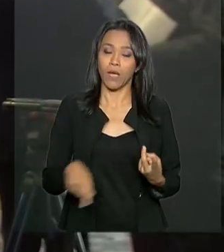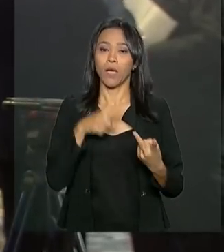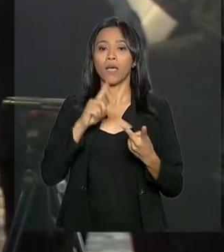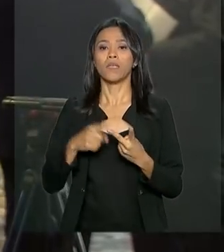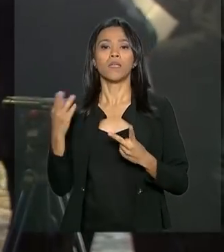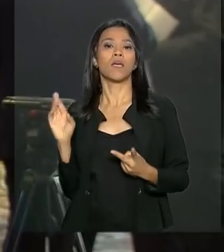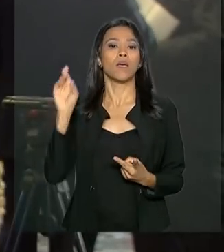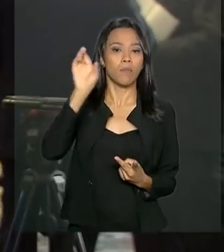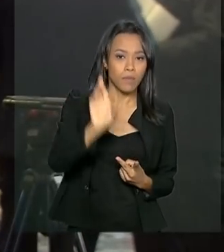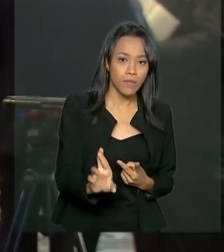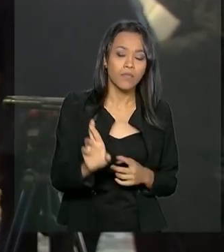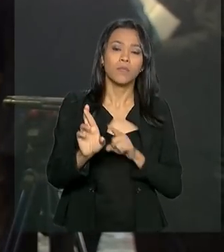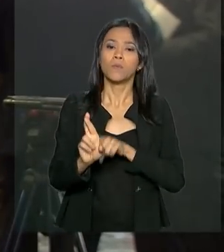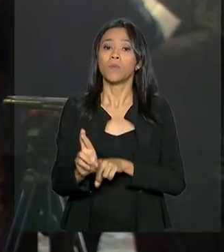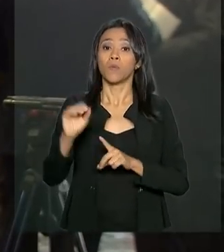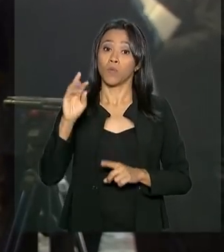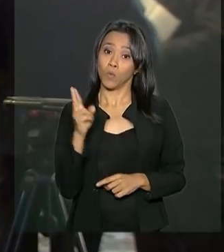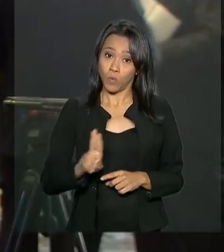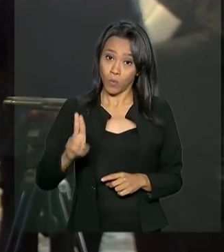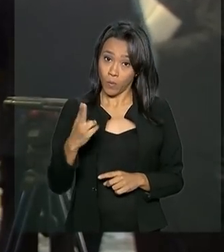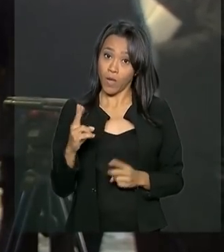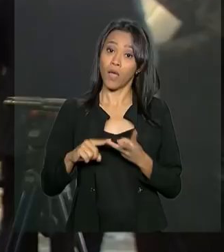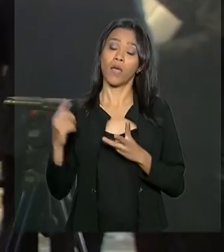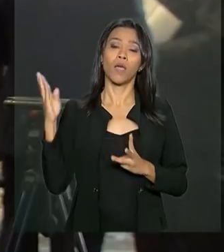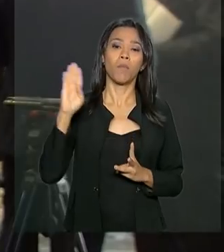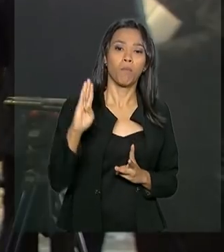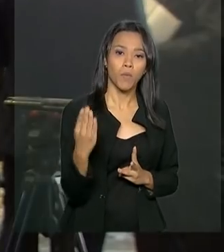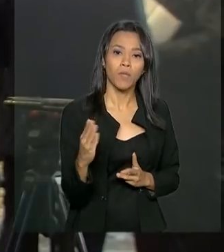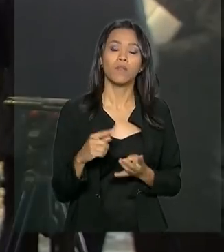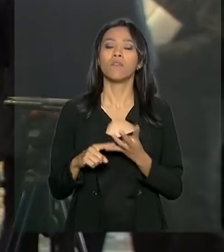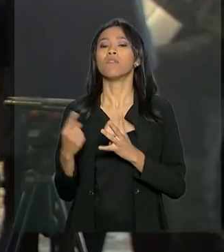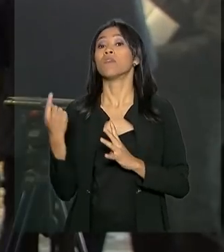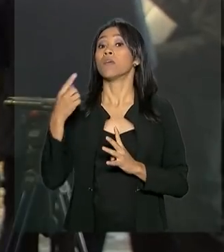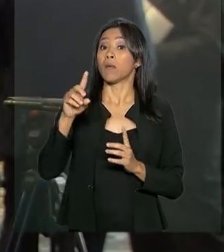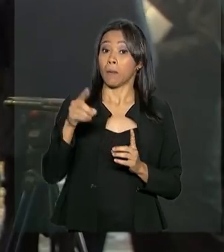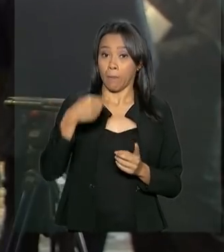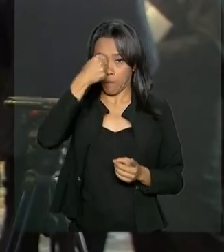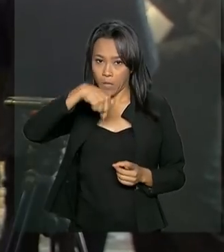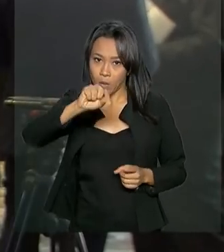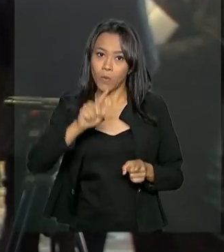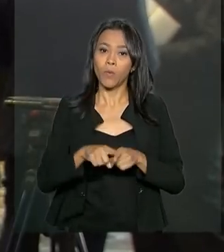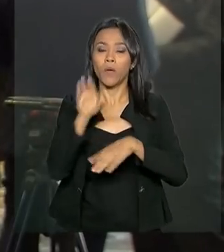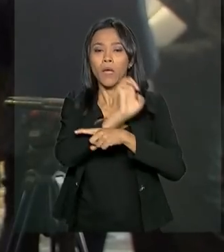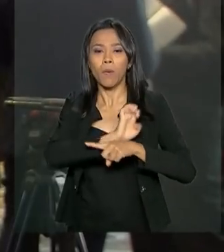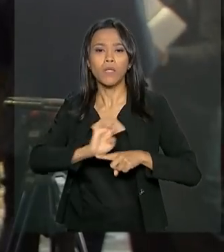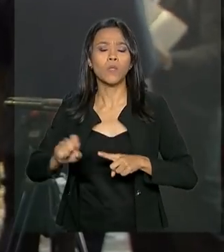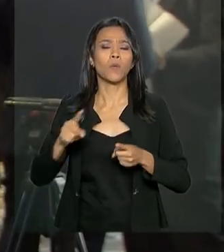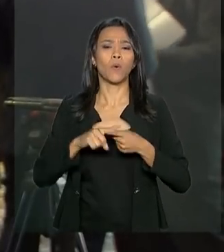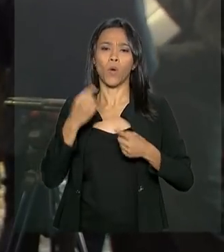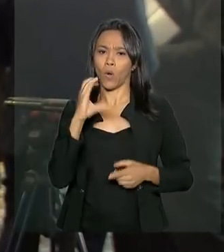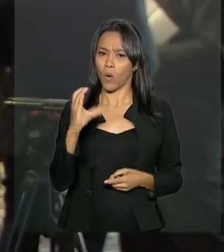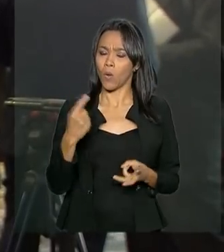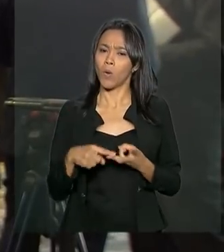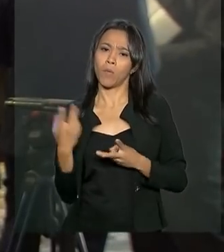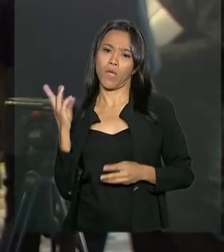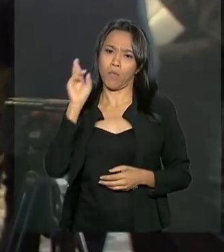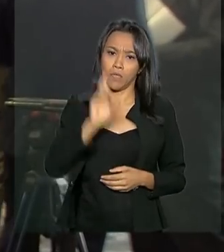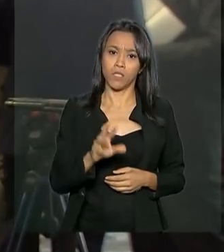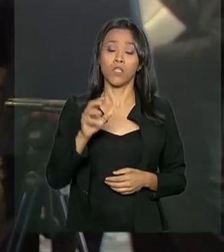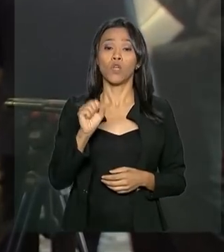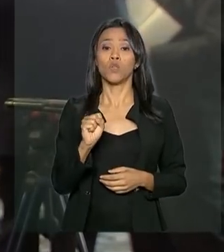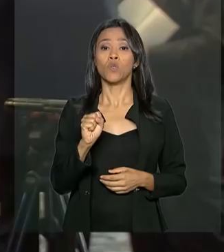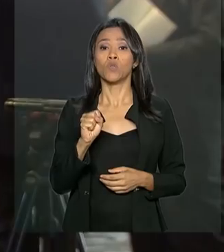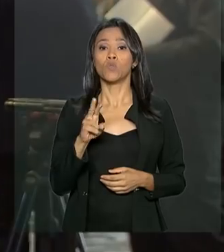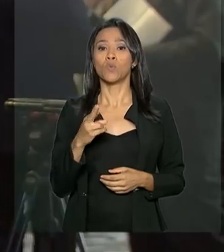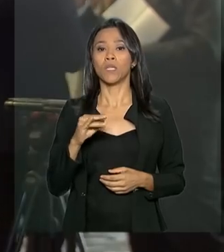os representantes do Uruguai, da Bolívia, presidentes do Peru, do Equador, da Colômbia, representantes do Suriname,